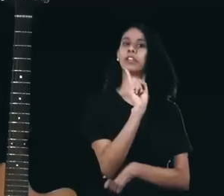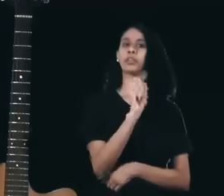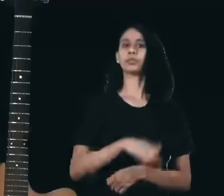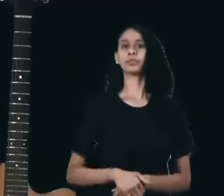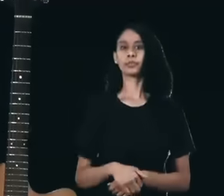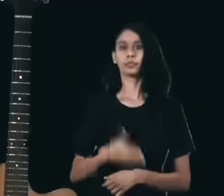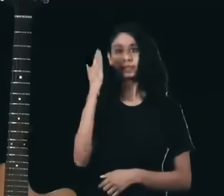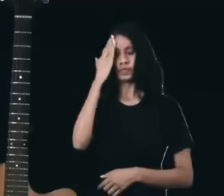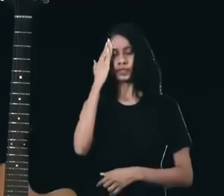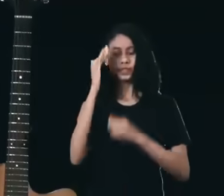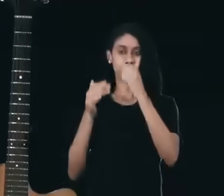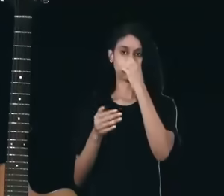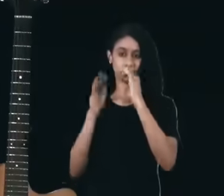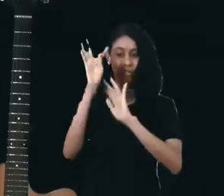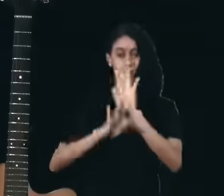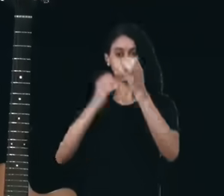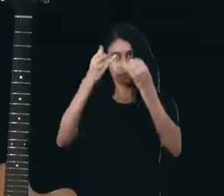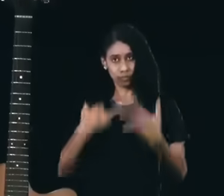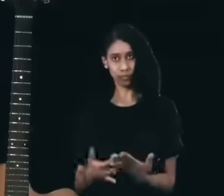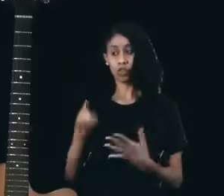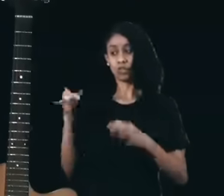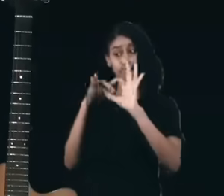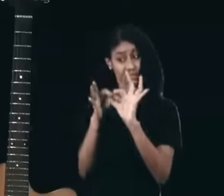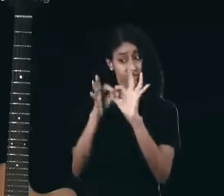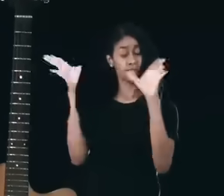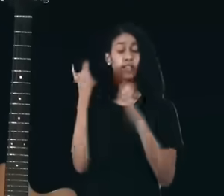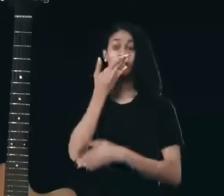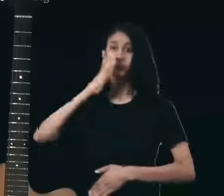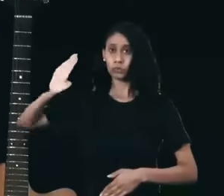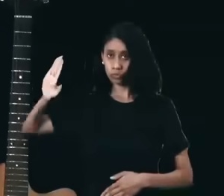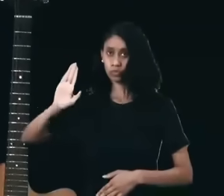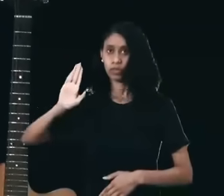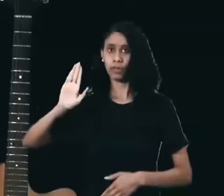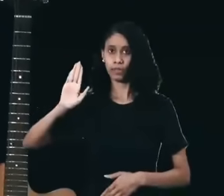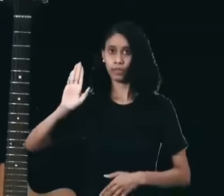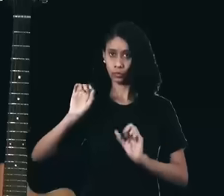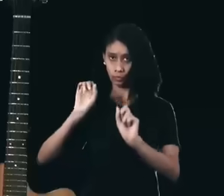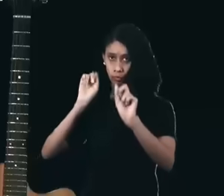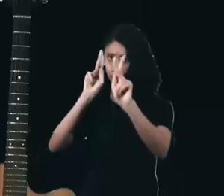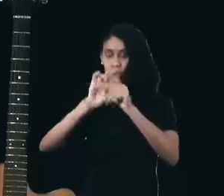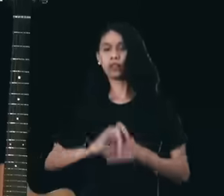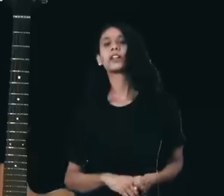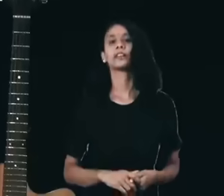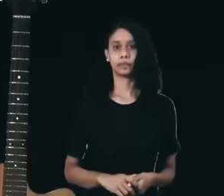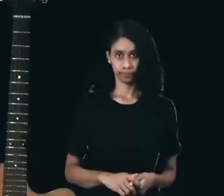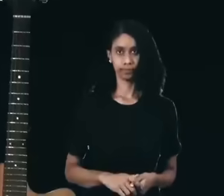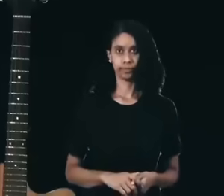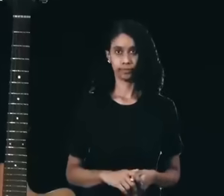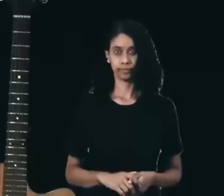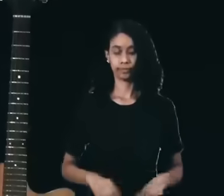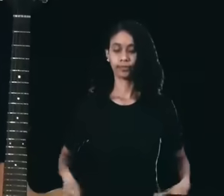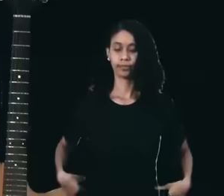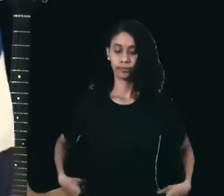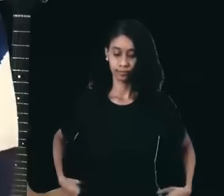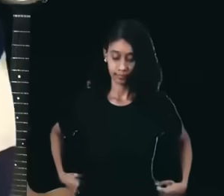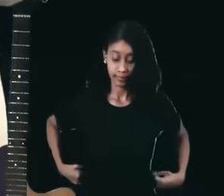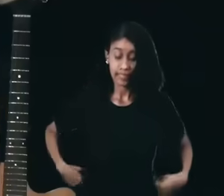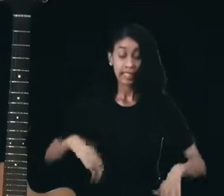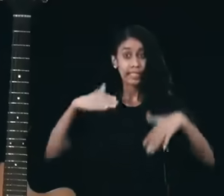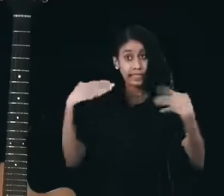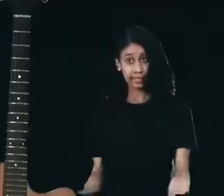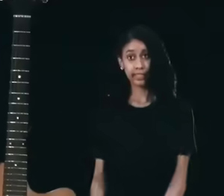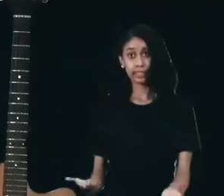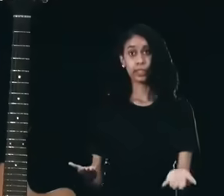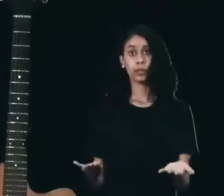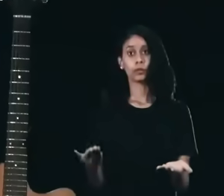O texto continua, você estará livre do juramento. Perdi onde está o livro do juramento, mal vou chegar lá. Então, o